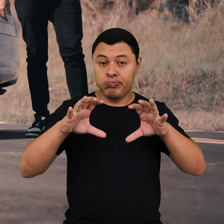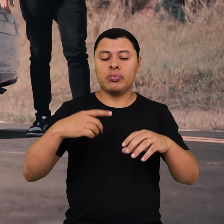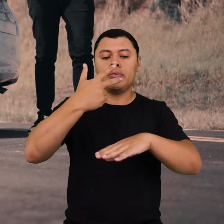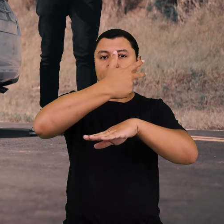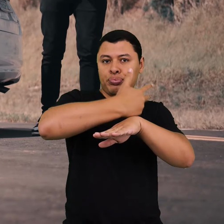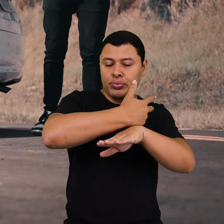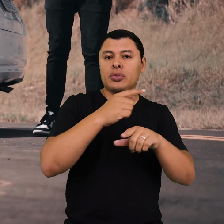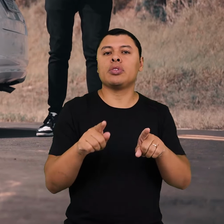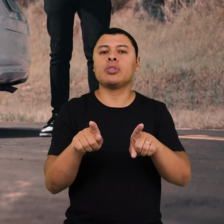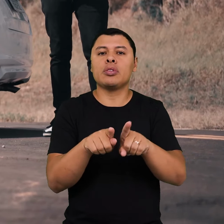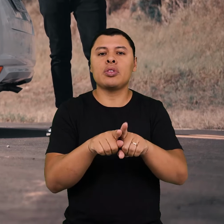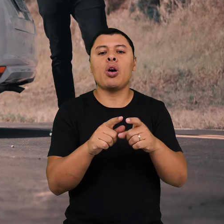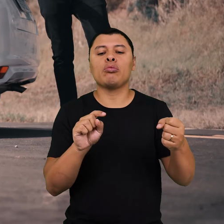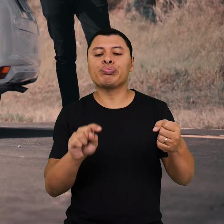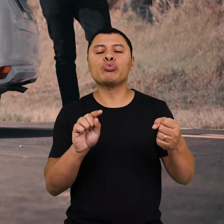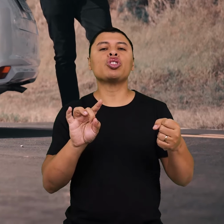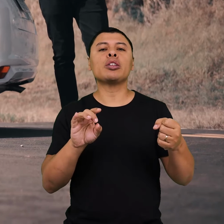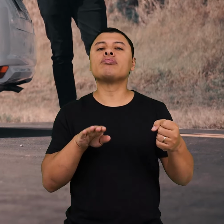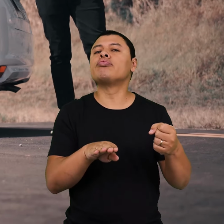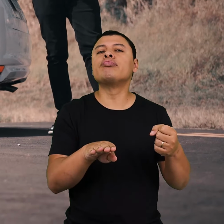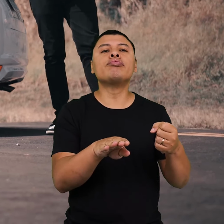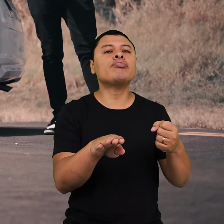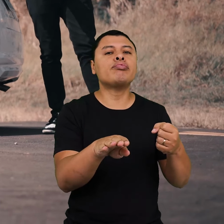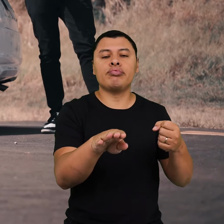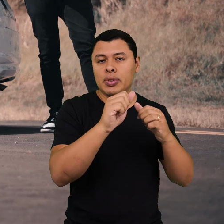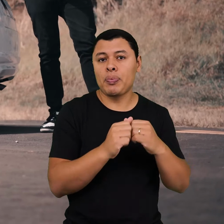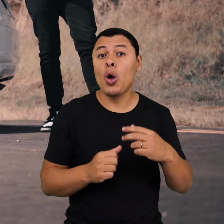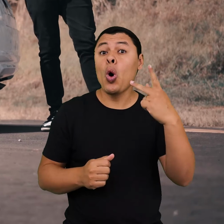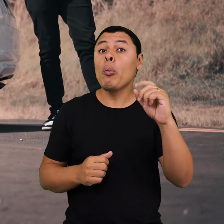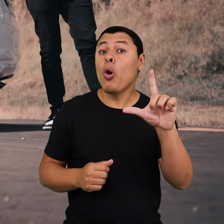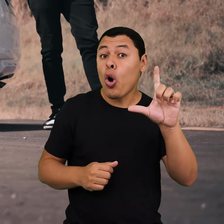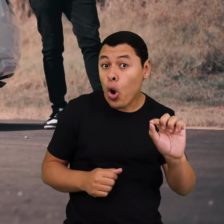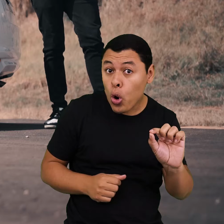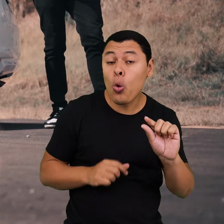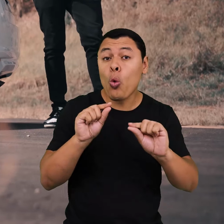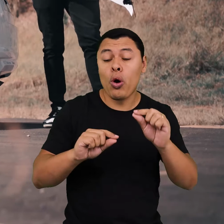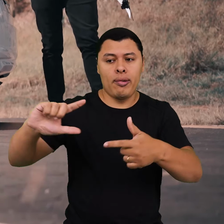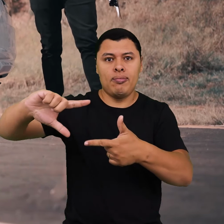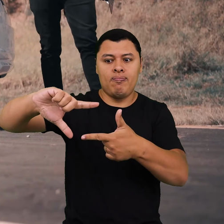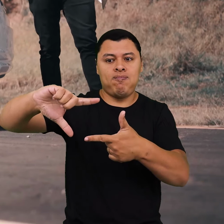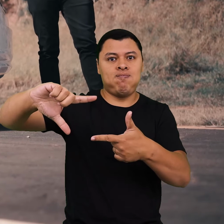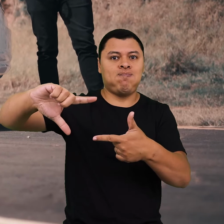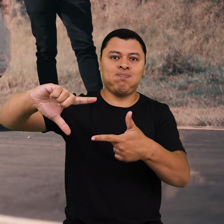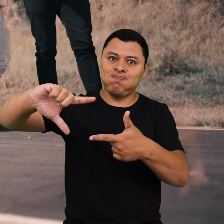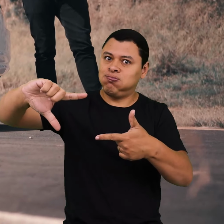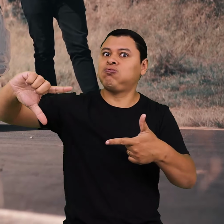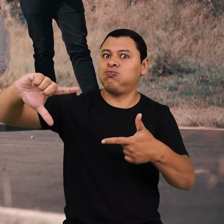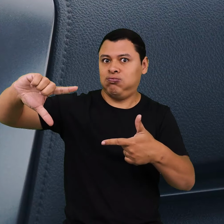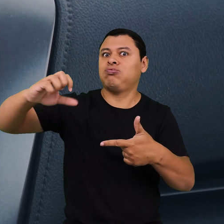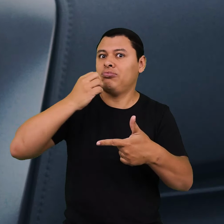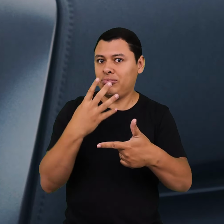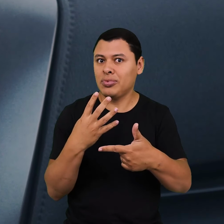tem sistema de controle de velocidade de cruzeiro. O grande diferencial do Polo Comfortline está o sistema de infotainment, que é um dos pontos fracos desse veículo